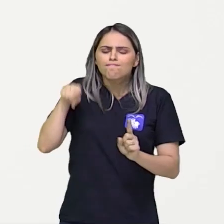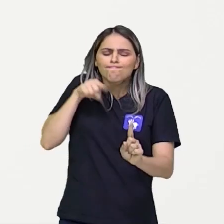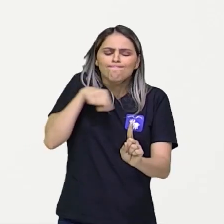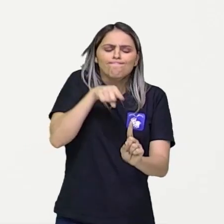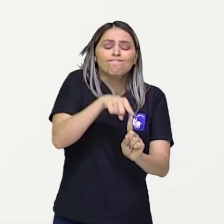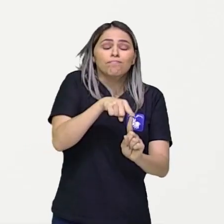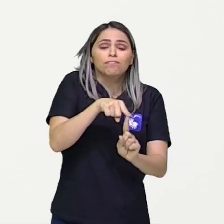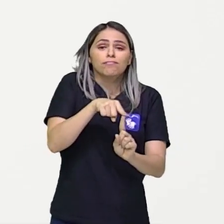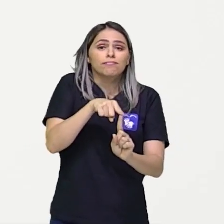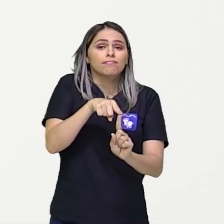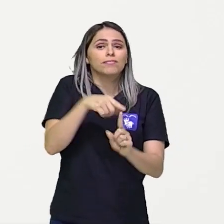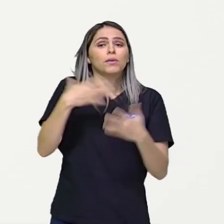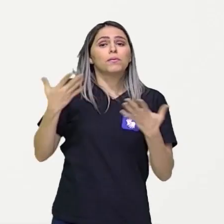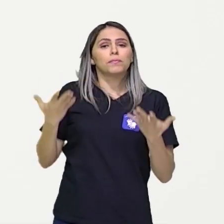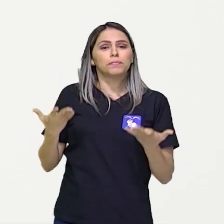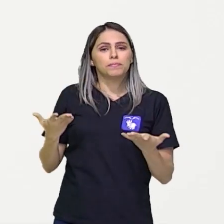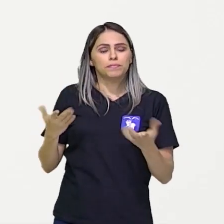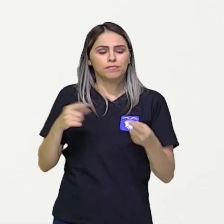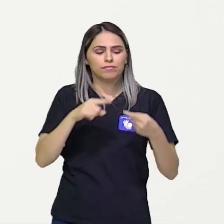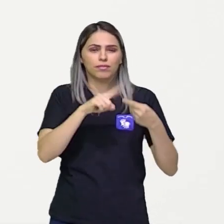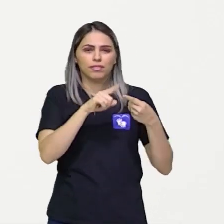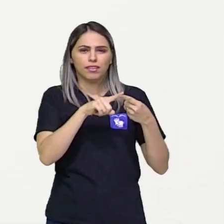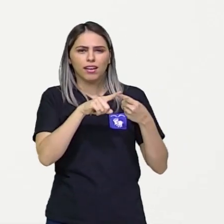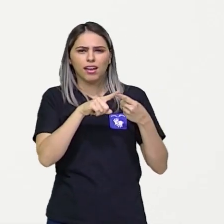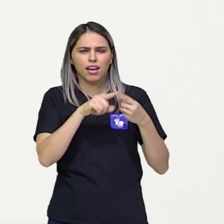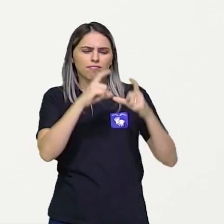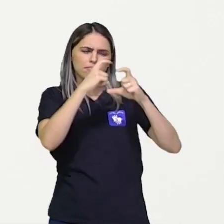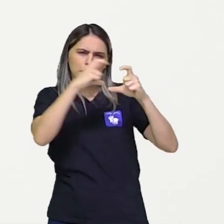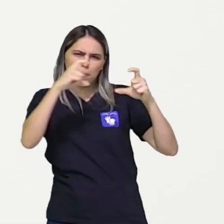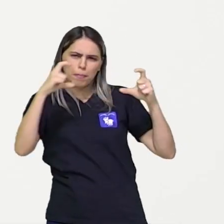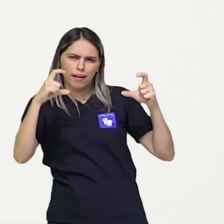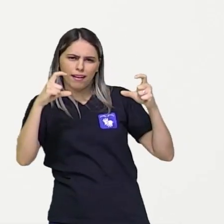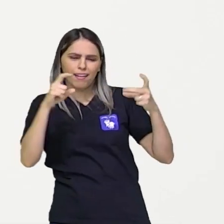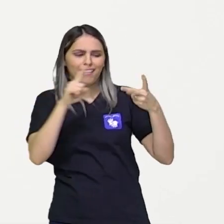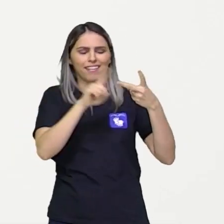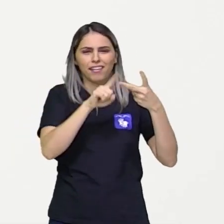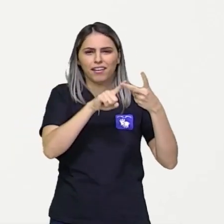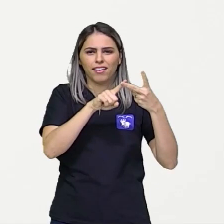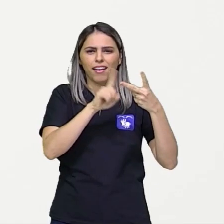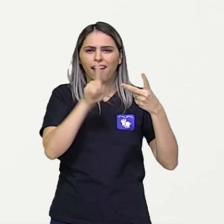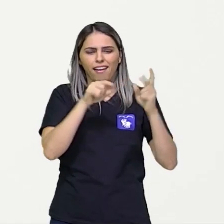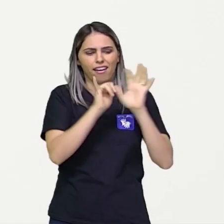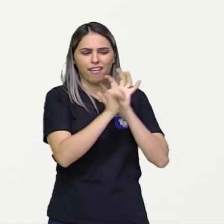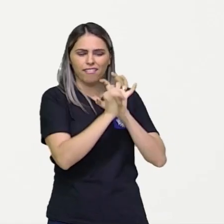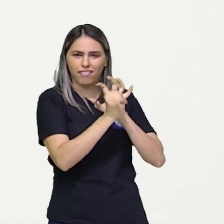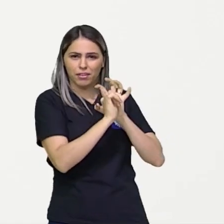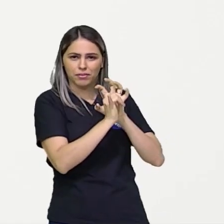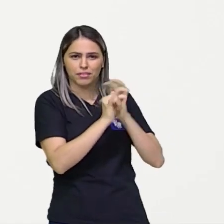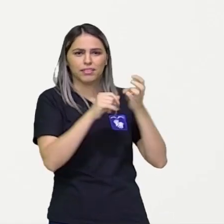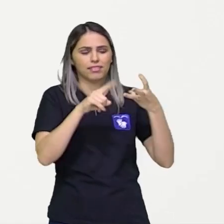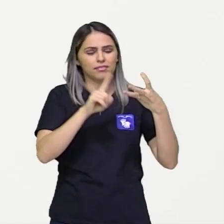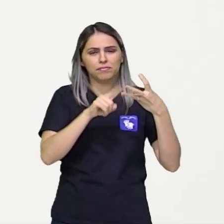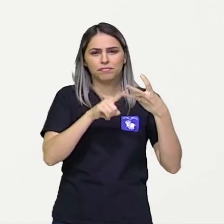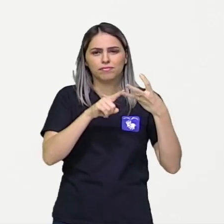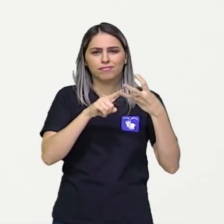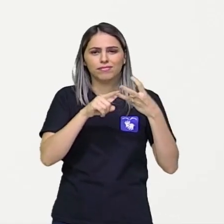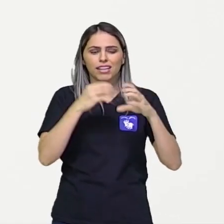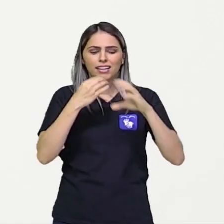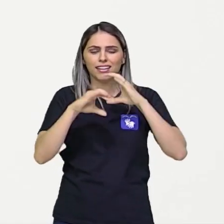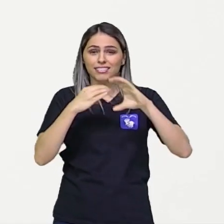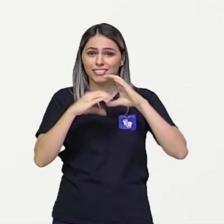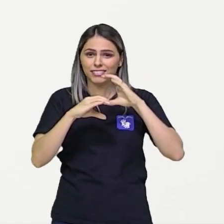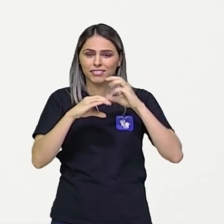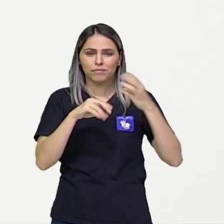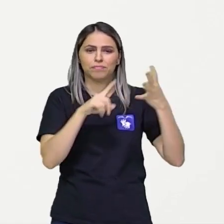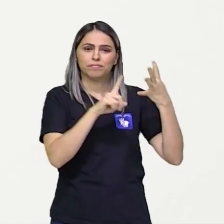um ensinamento? Letra A, é uma tirinha? Letra B, é uma fábula? Letra C,